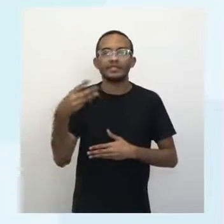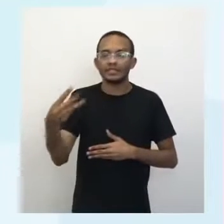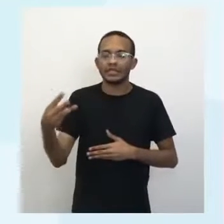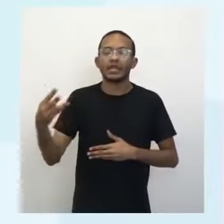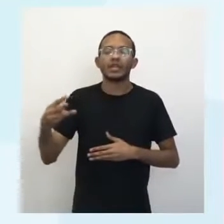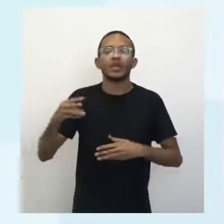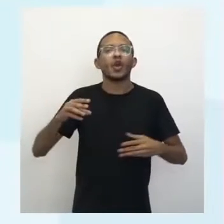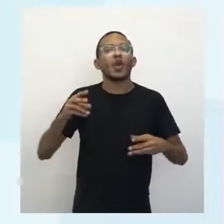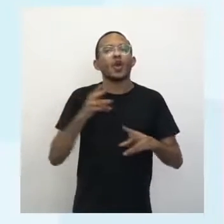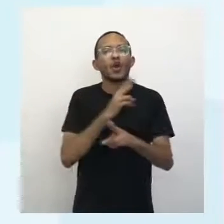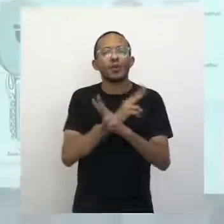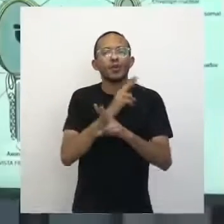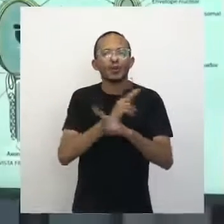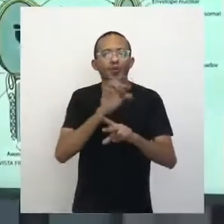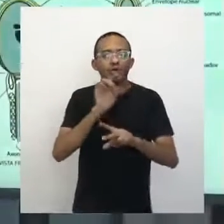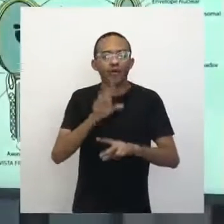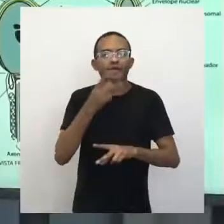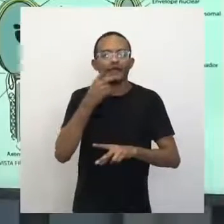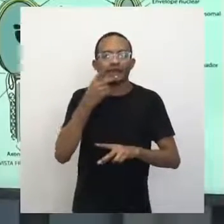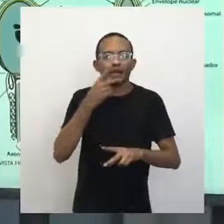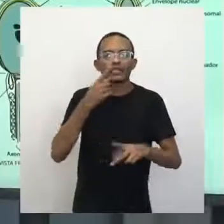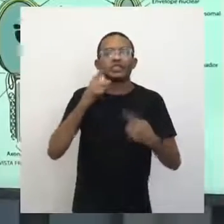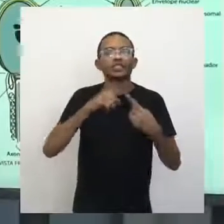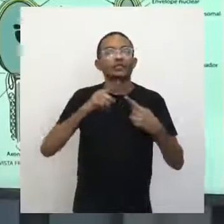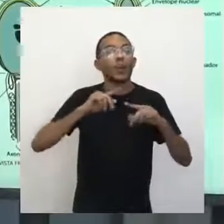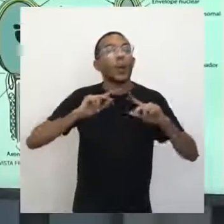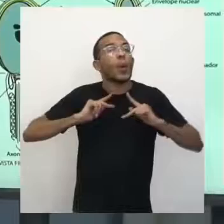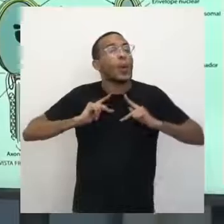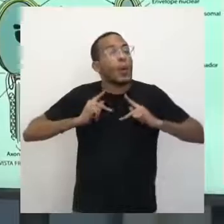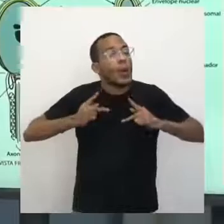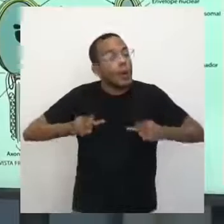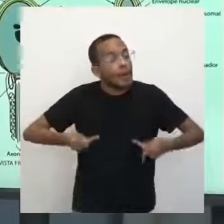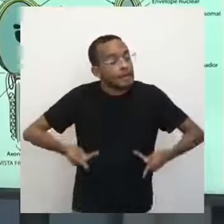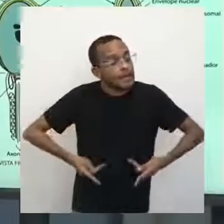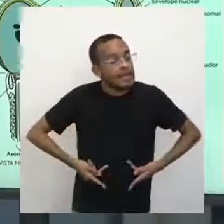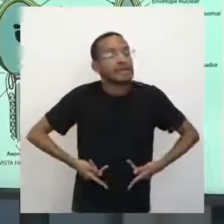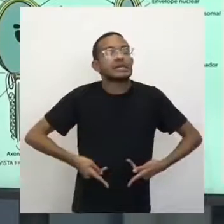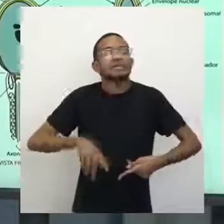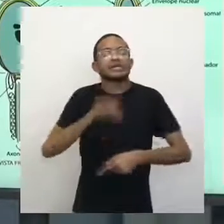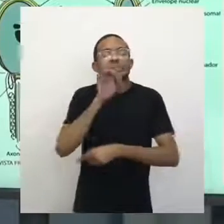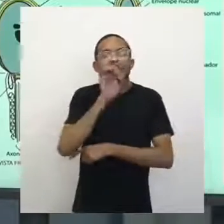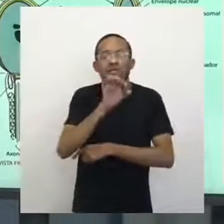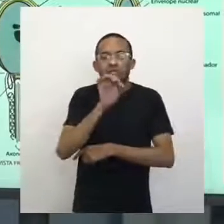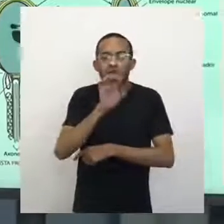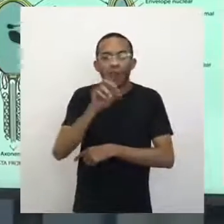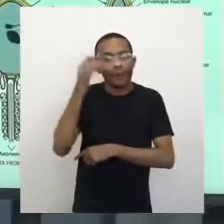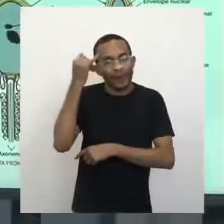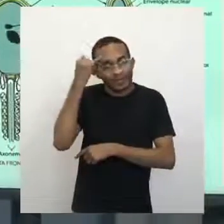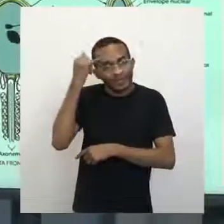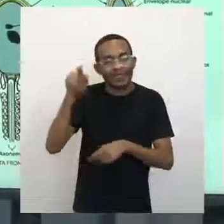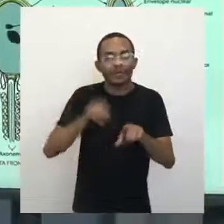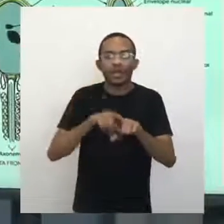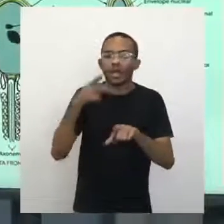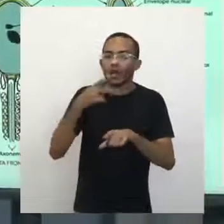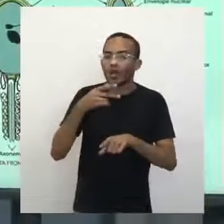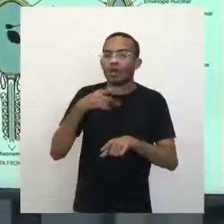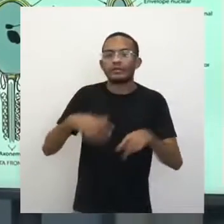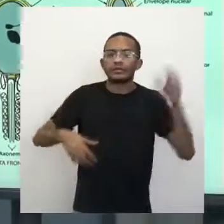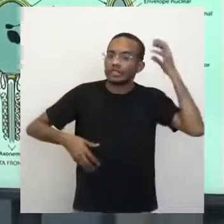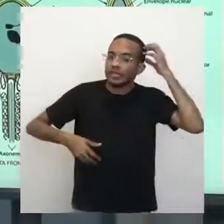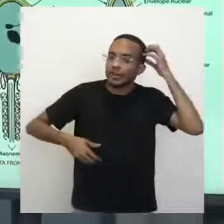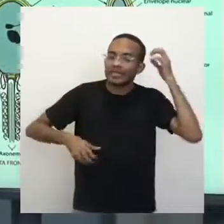cromossomos só, se a gente estiver falando da espécie humana, tá bom? Só para vocês terem ideia, o chimpanzé, por exemplo, ele vai